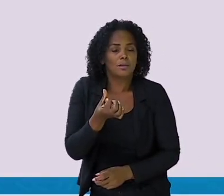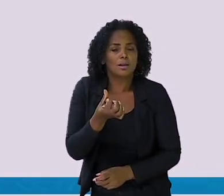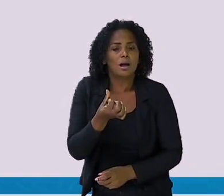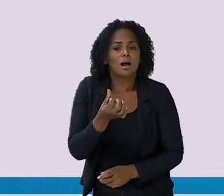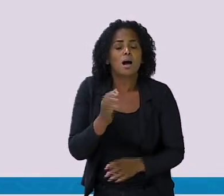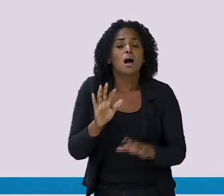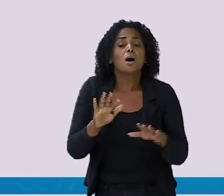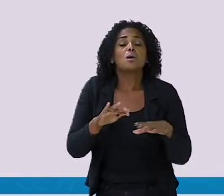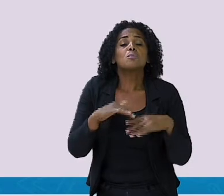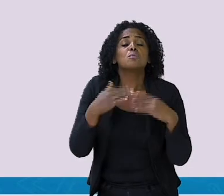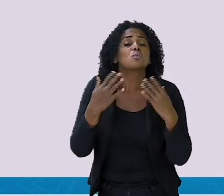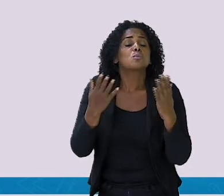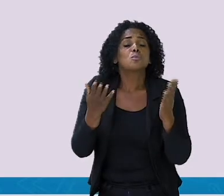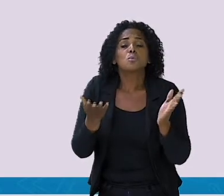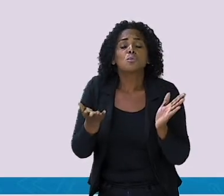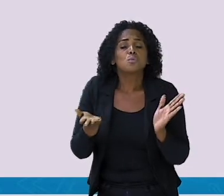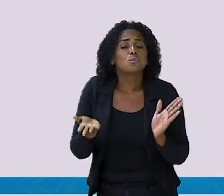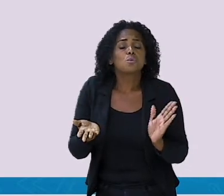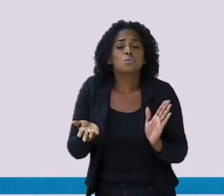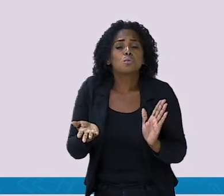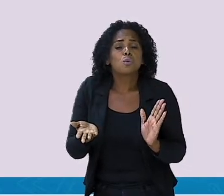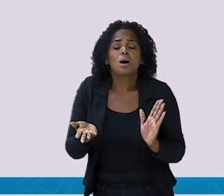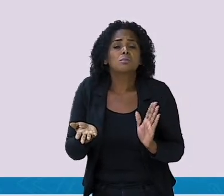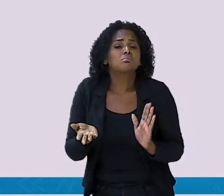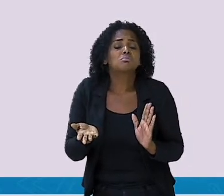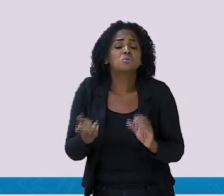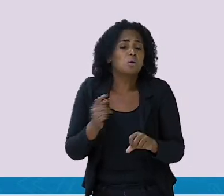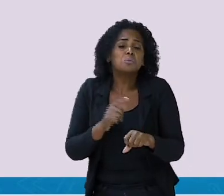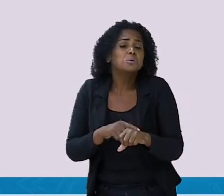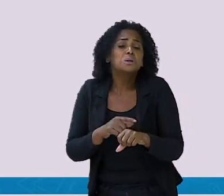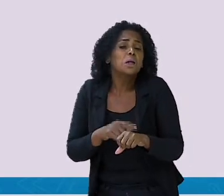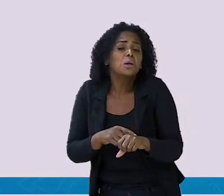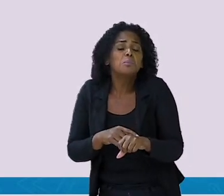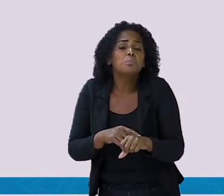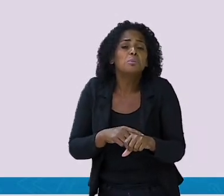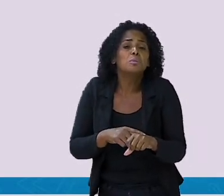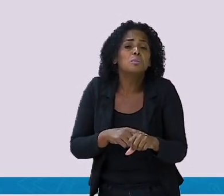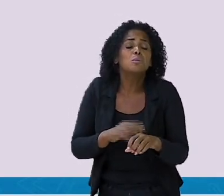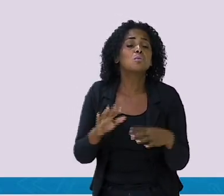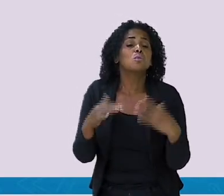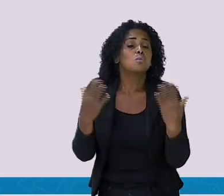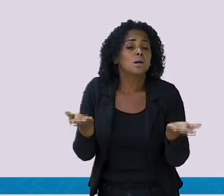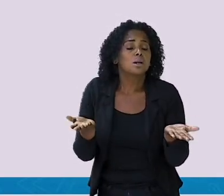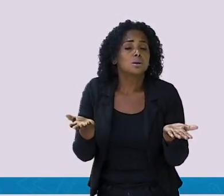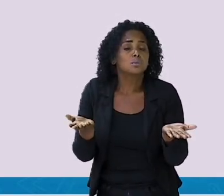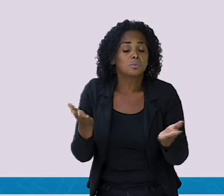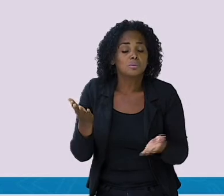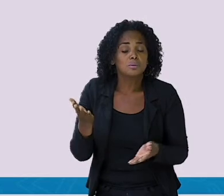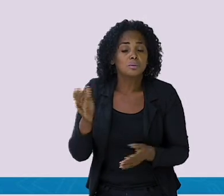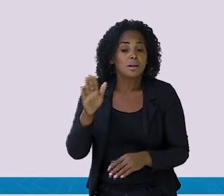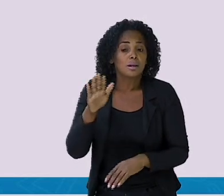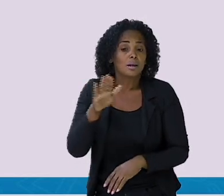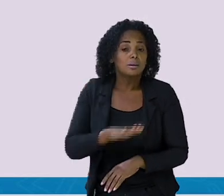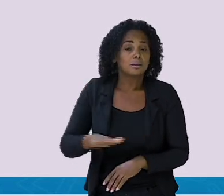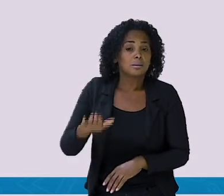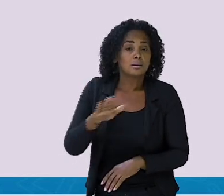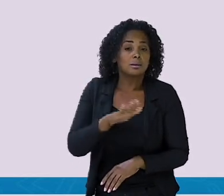seu conhecimento, o seu aprendizado do seu jeito. Vamos